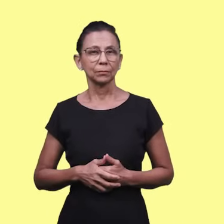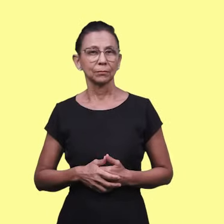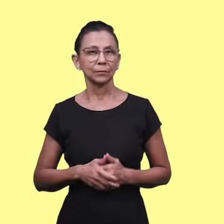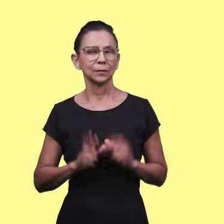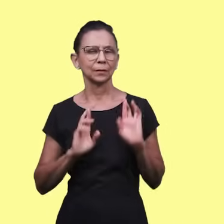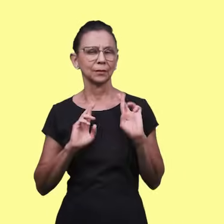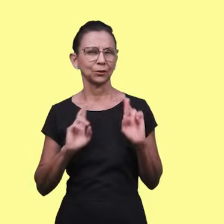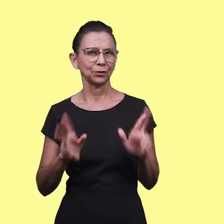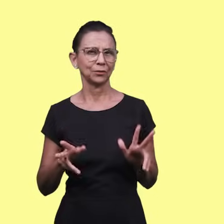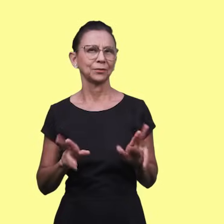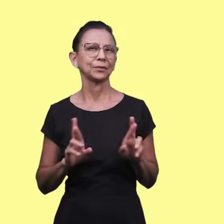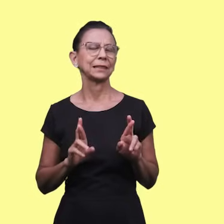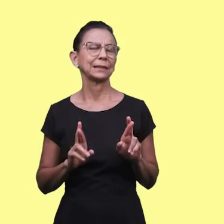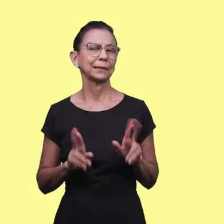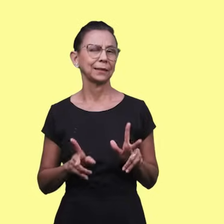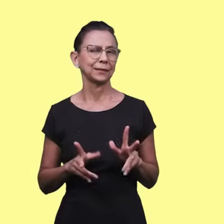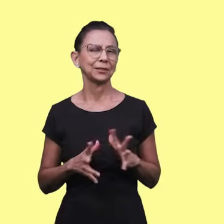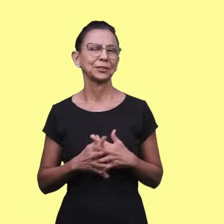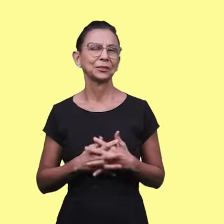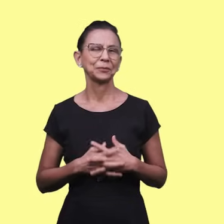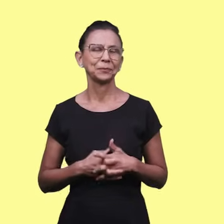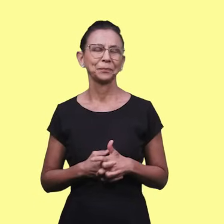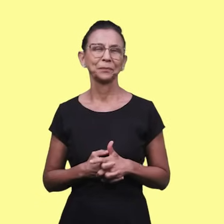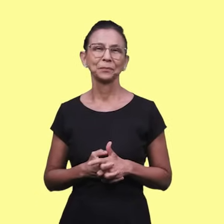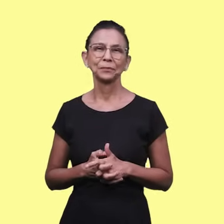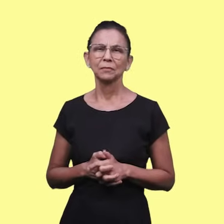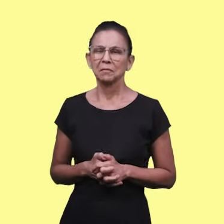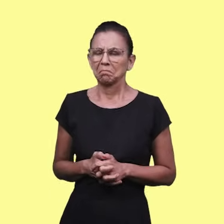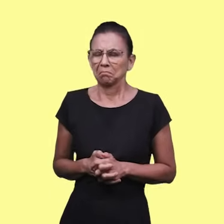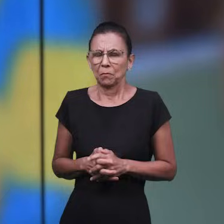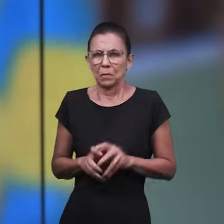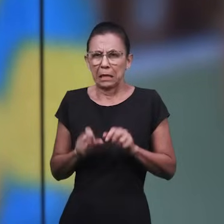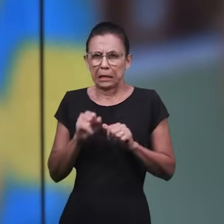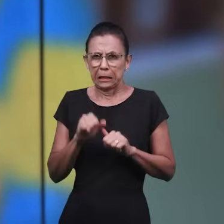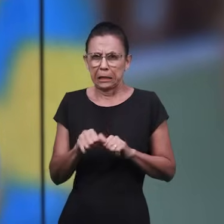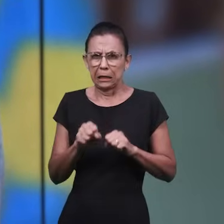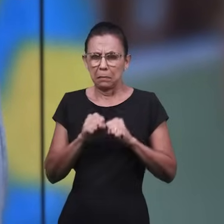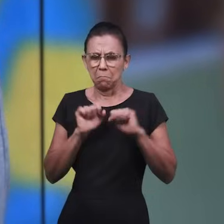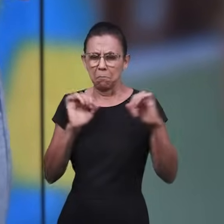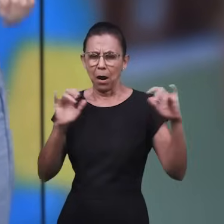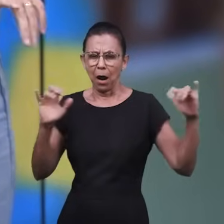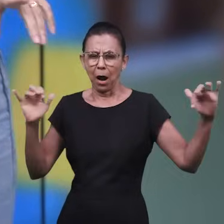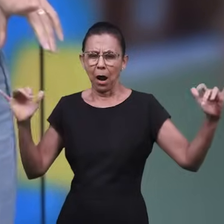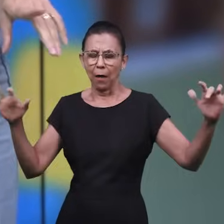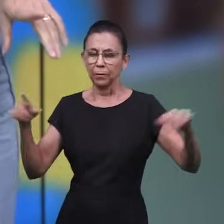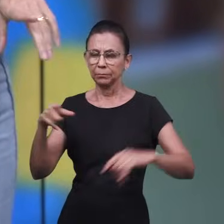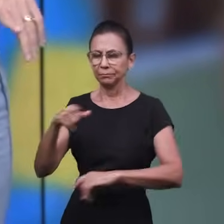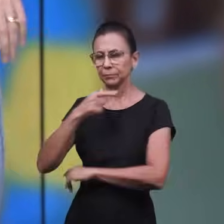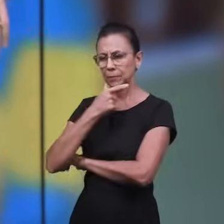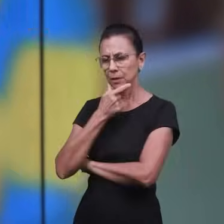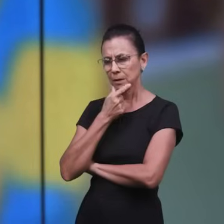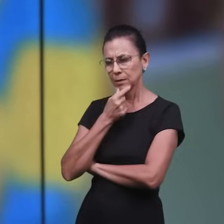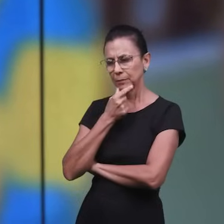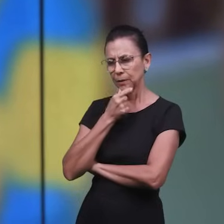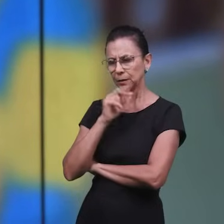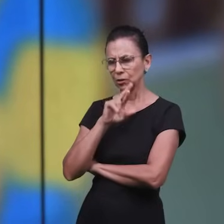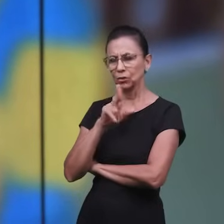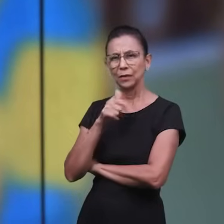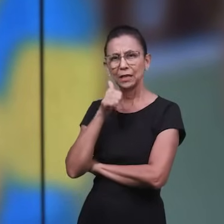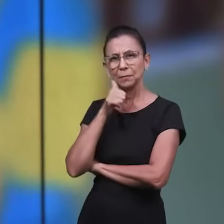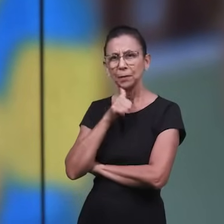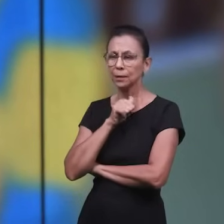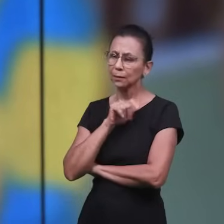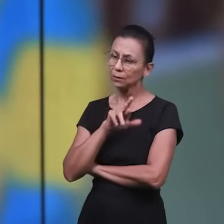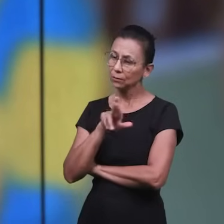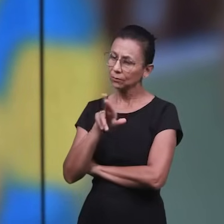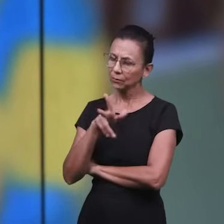ali no meio de uma multidão as pessoas já falam: esse menino é diferente, essa menina é diferente. O